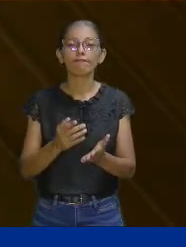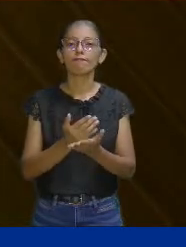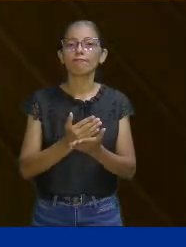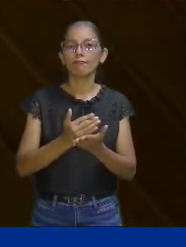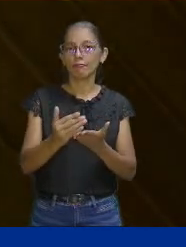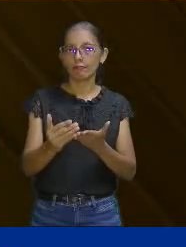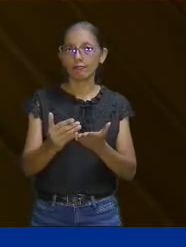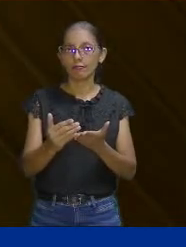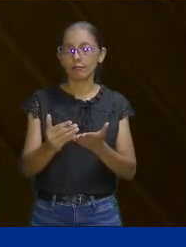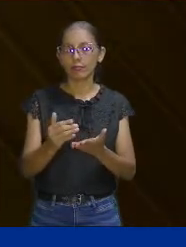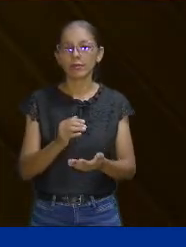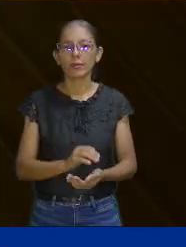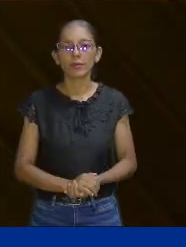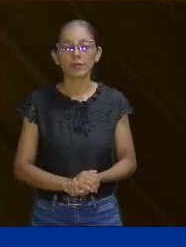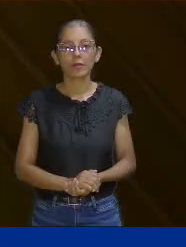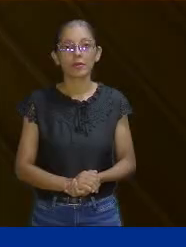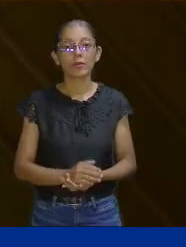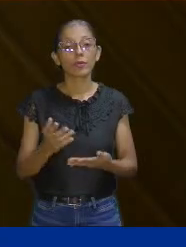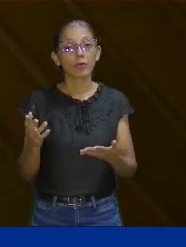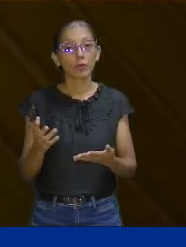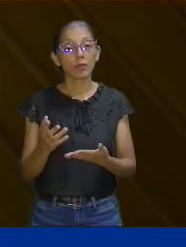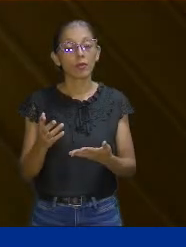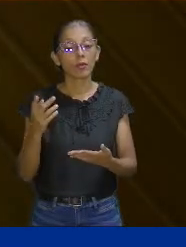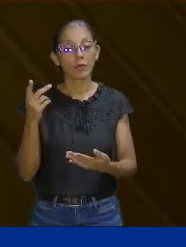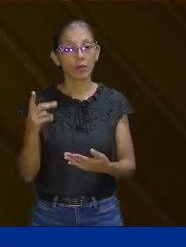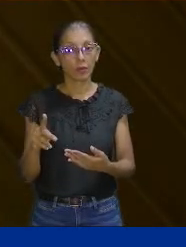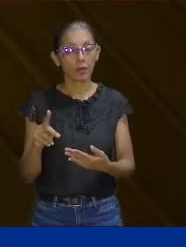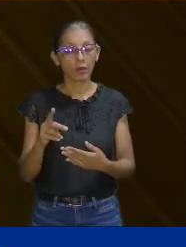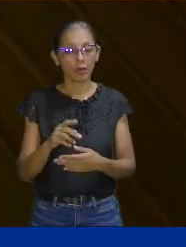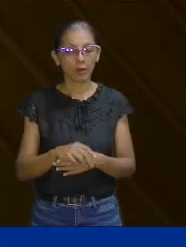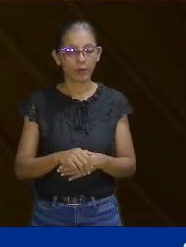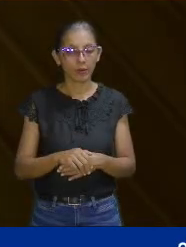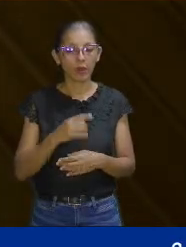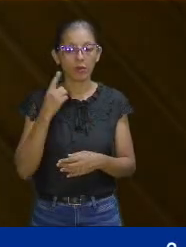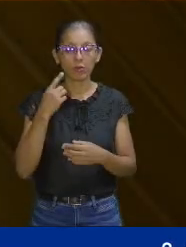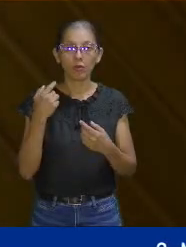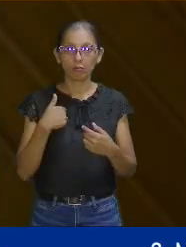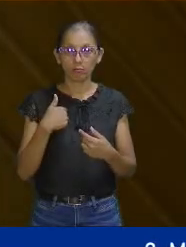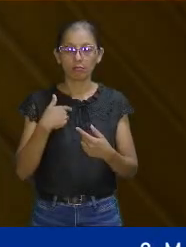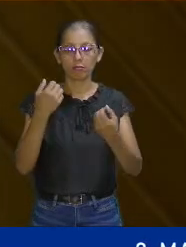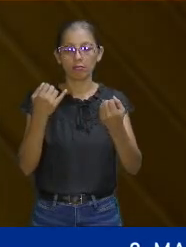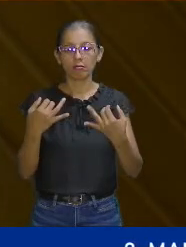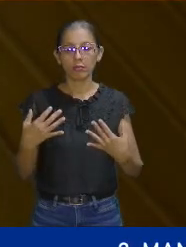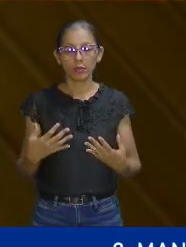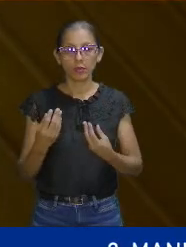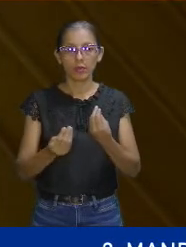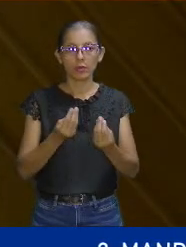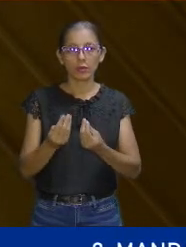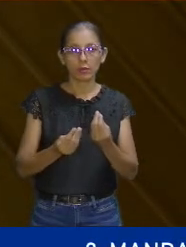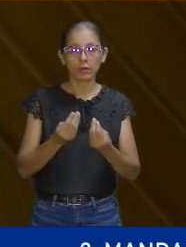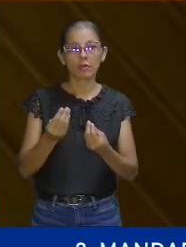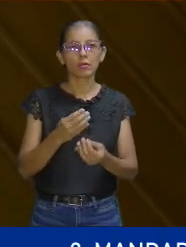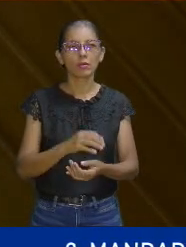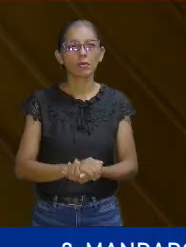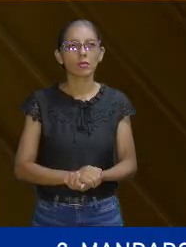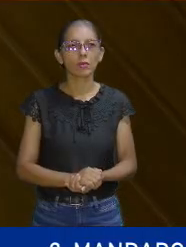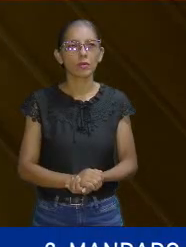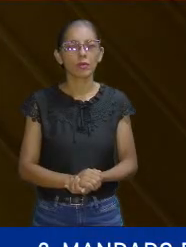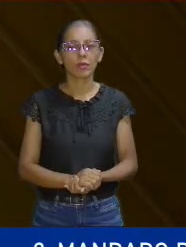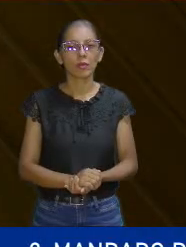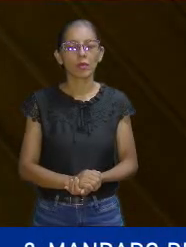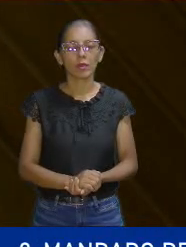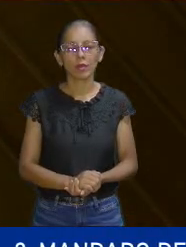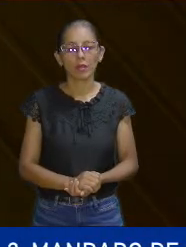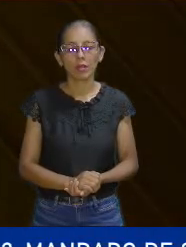É de conhecimento dessa defesa que a denúncia anônima, ela por si só, ela não